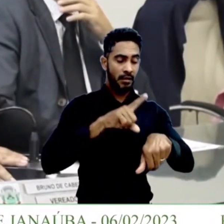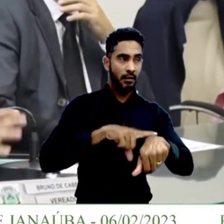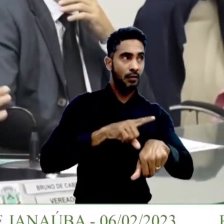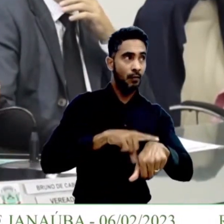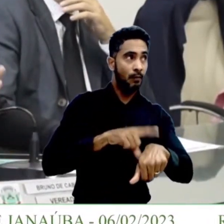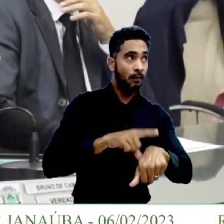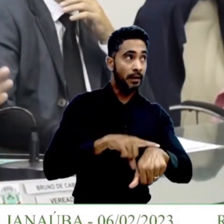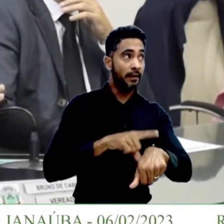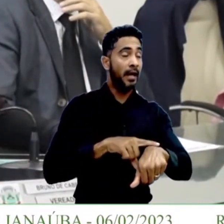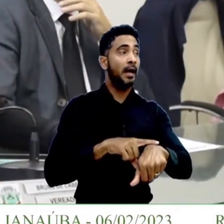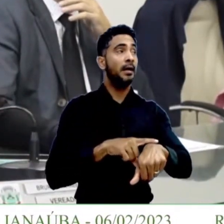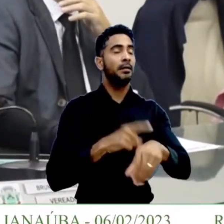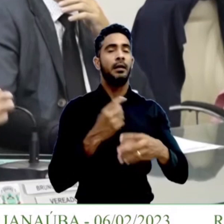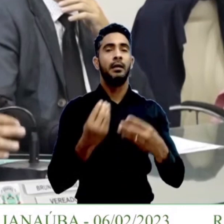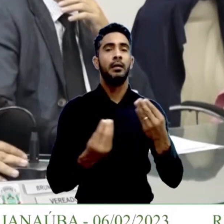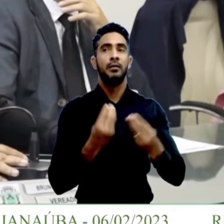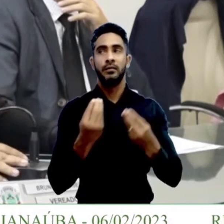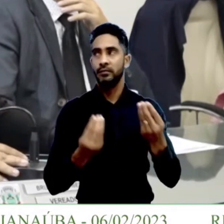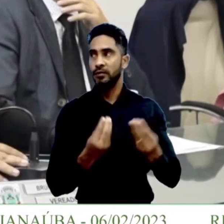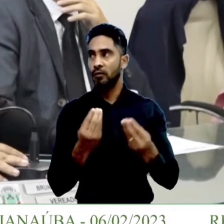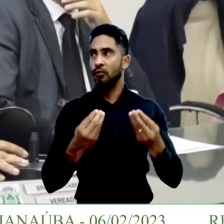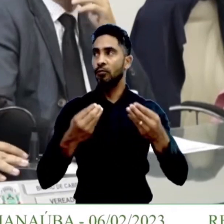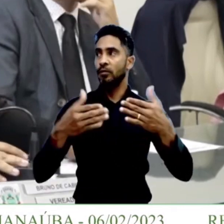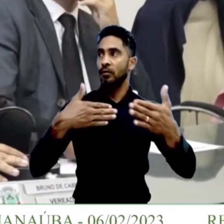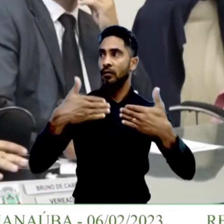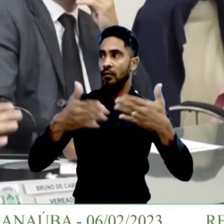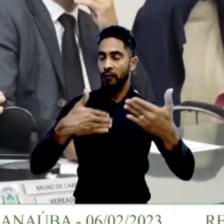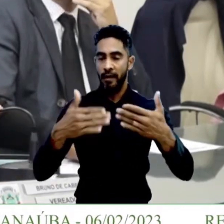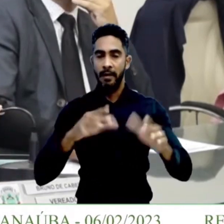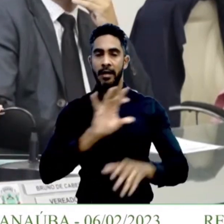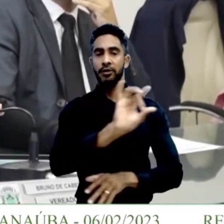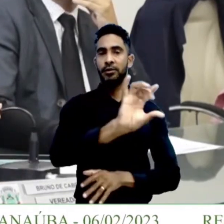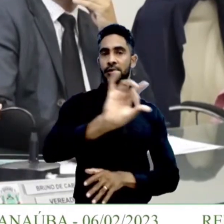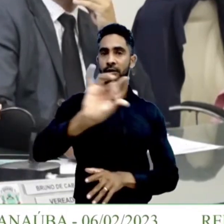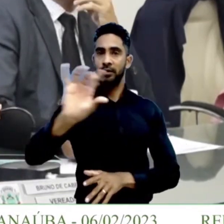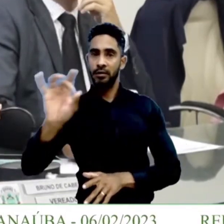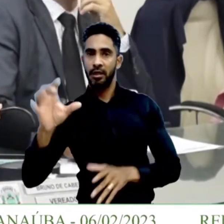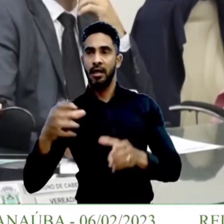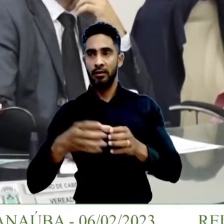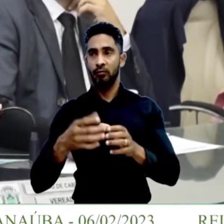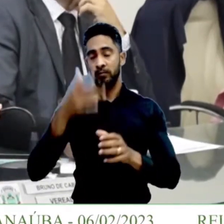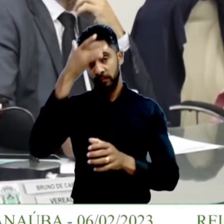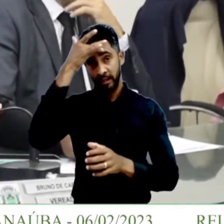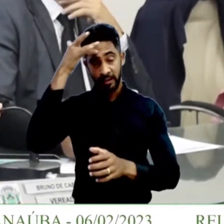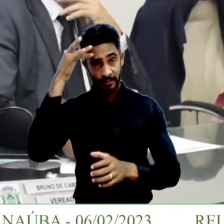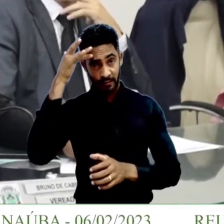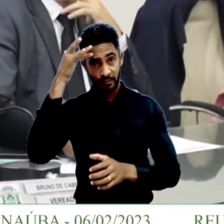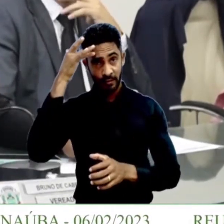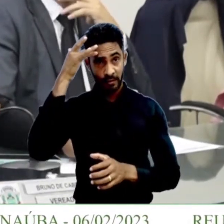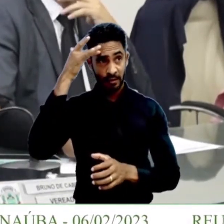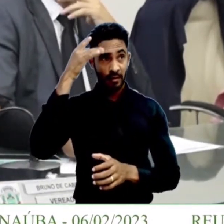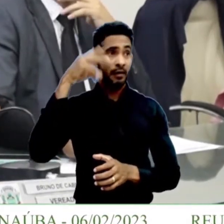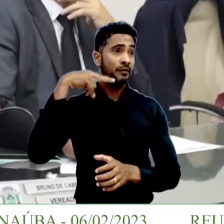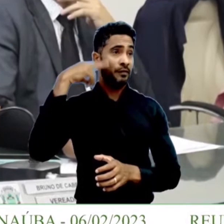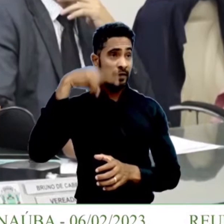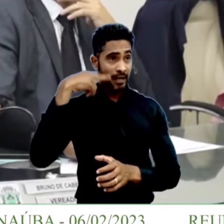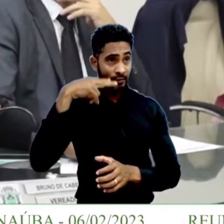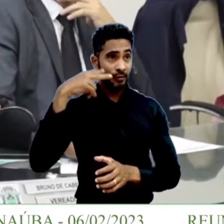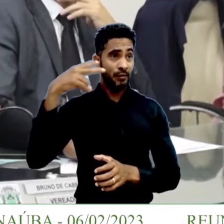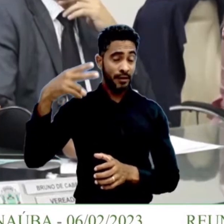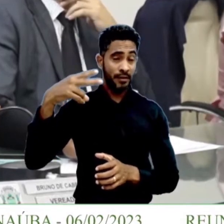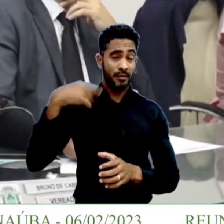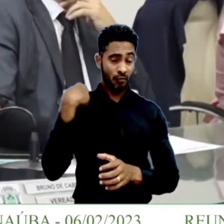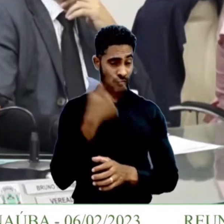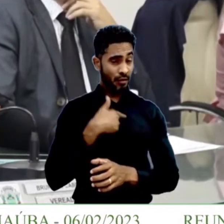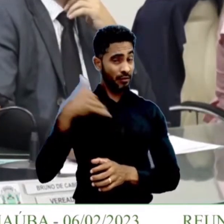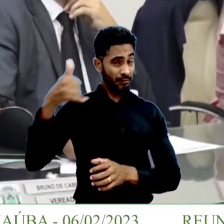ou como vai ser o debate de cada classe? Porque acredito que todos nós, vereadores, estamos recebendo ligações dos servidores. Se